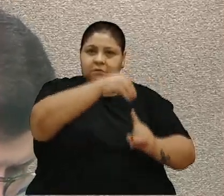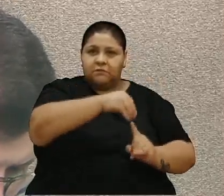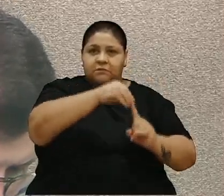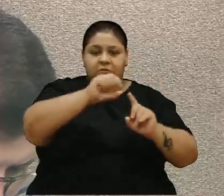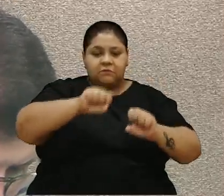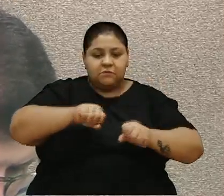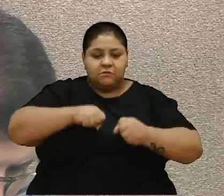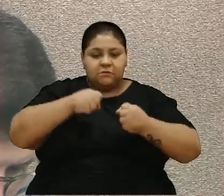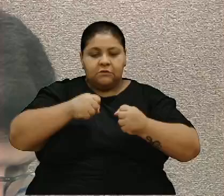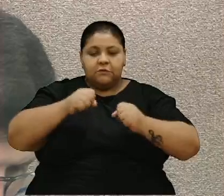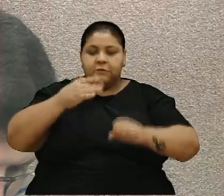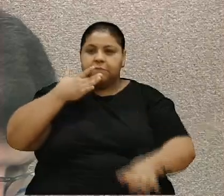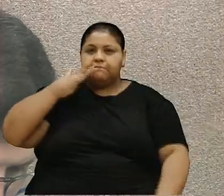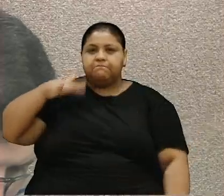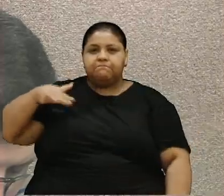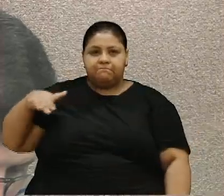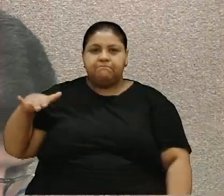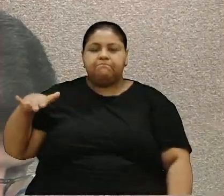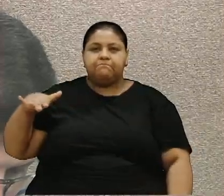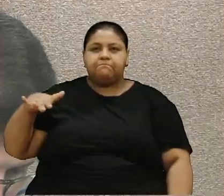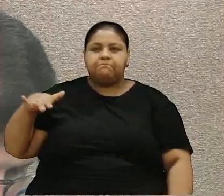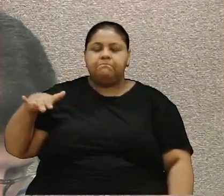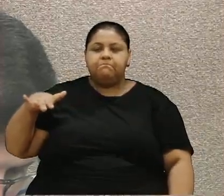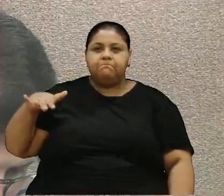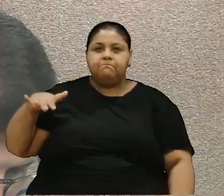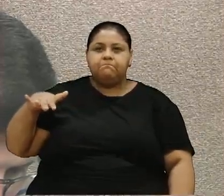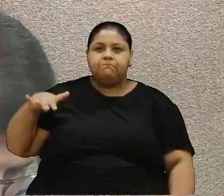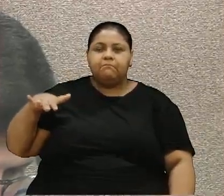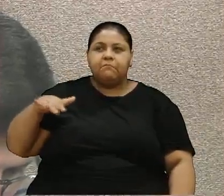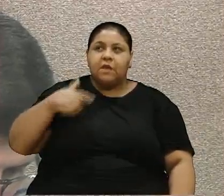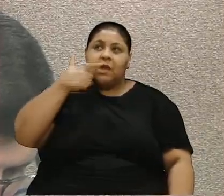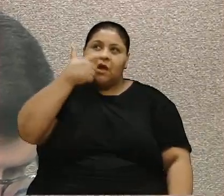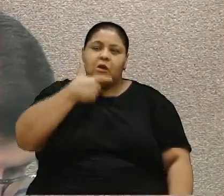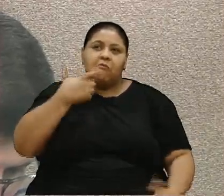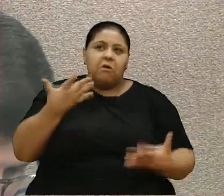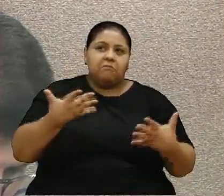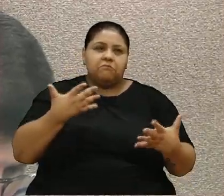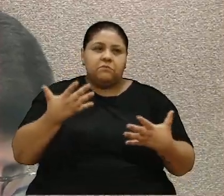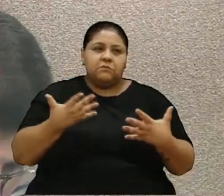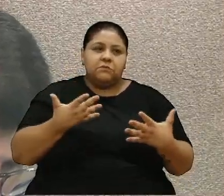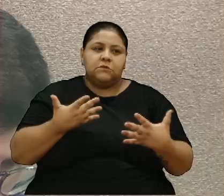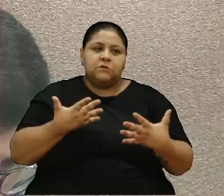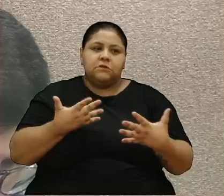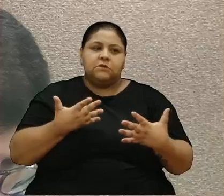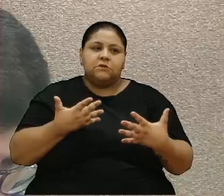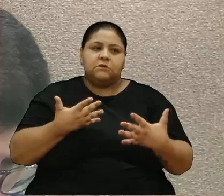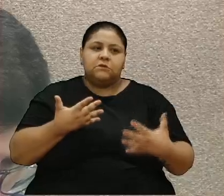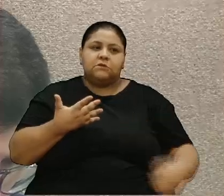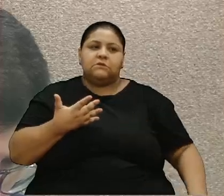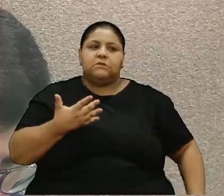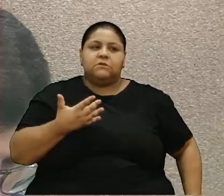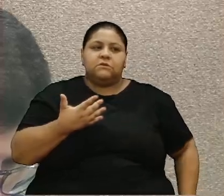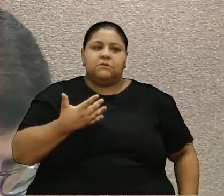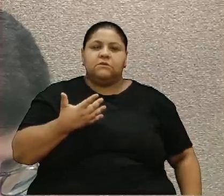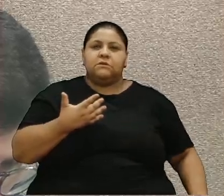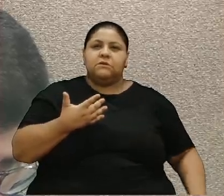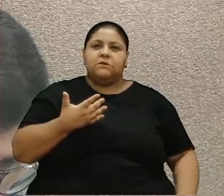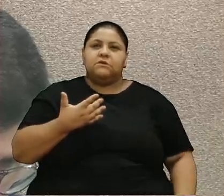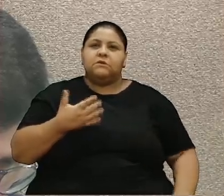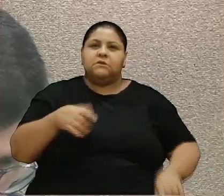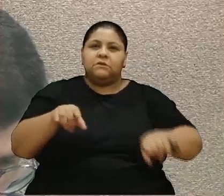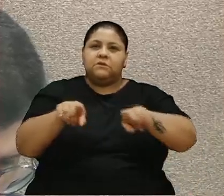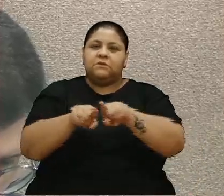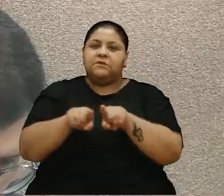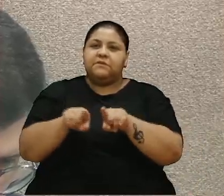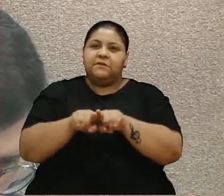defender as nossas crianças, que é, talvez, uma checagem via biometria na